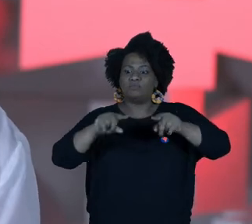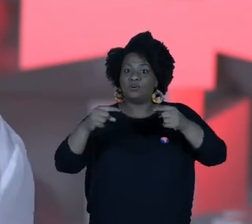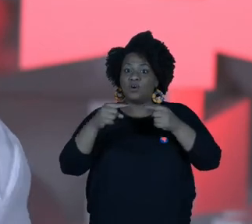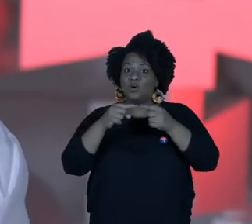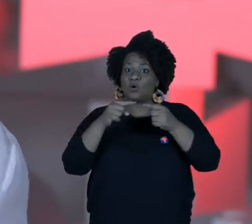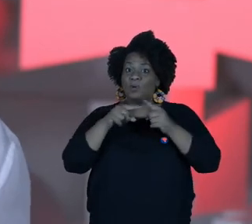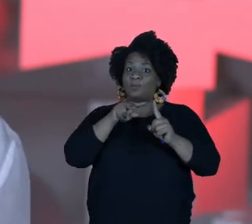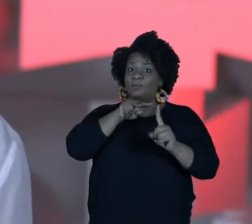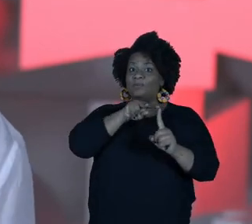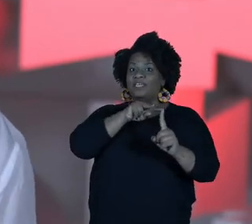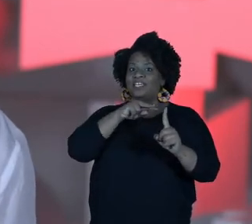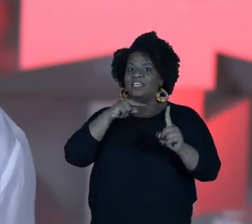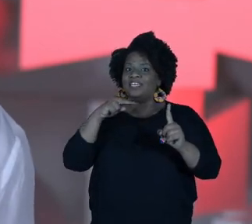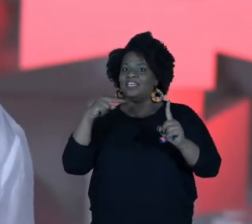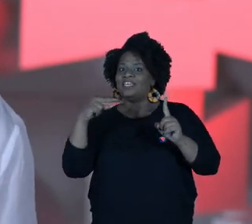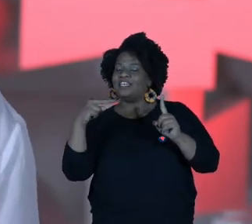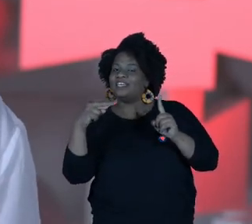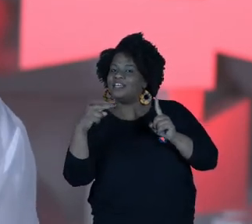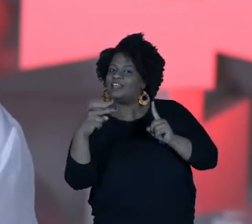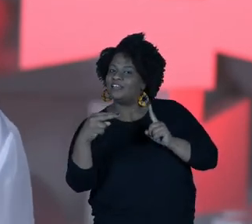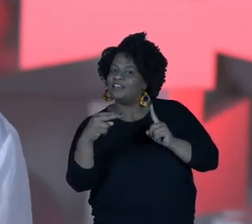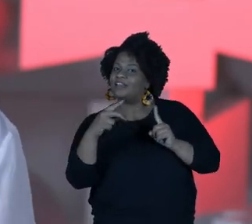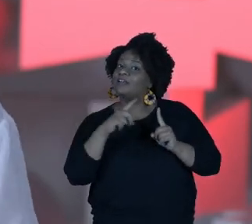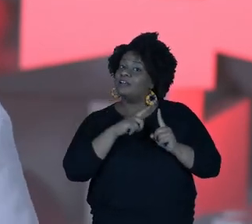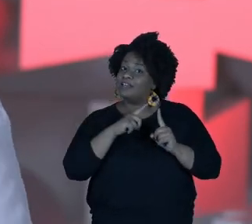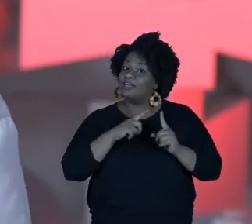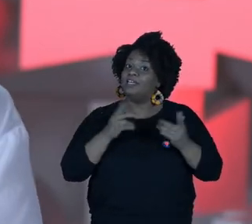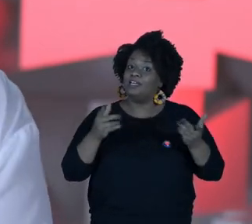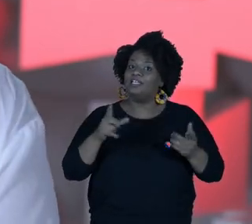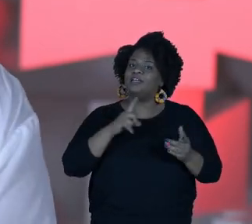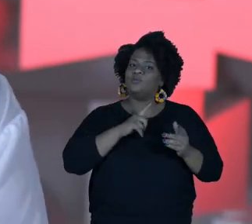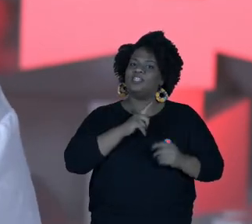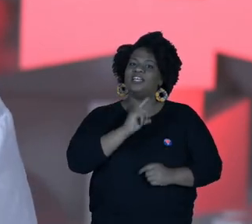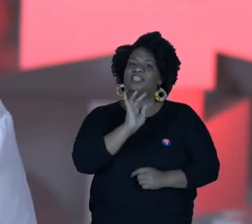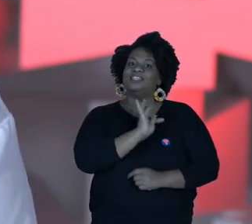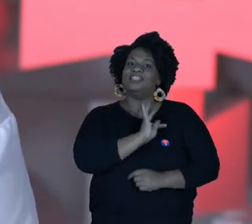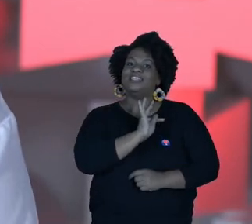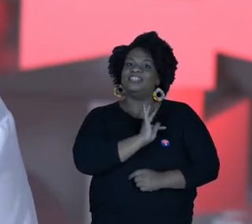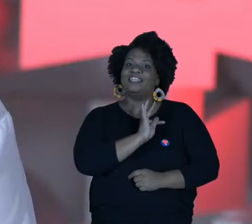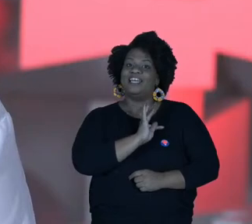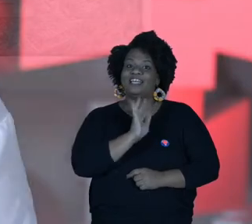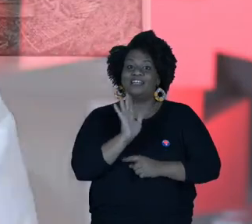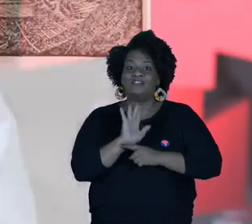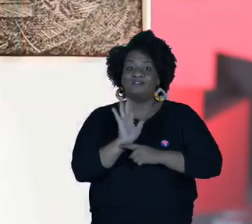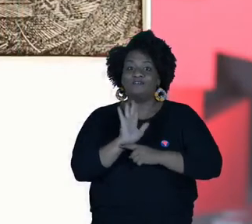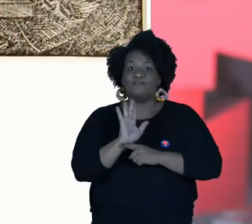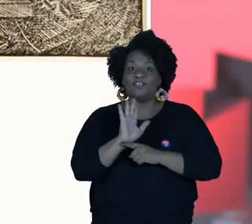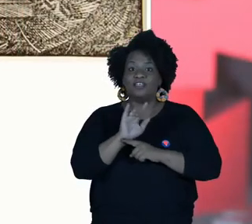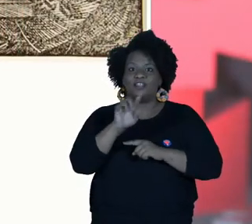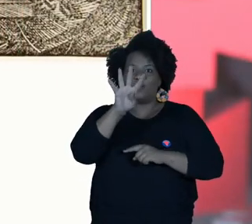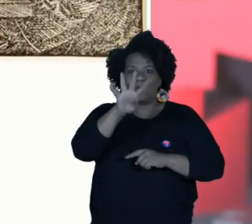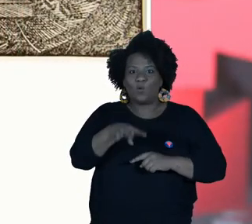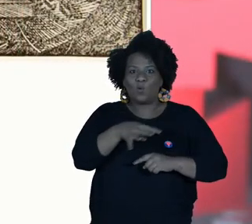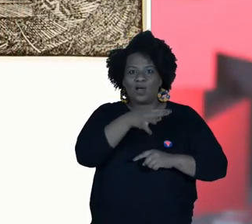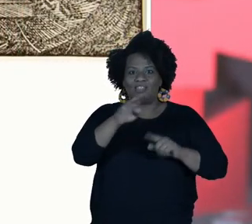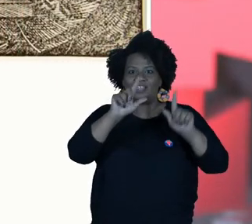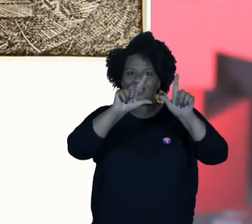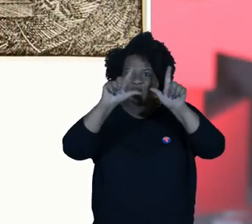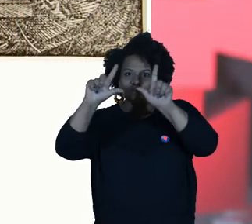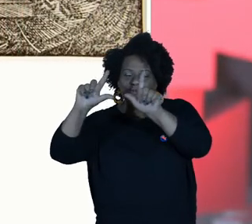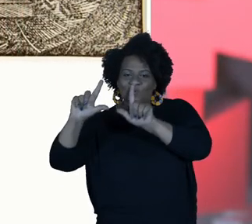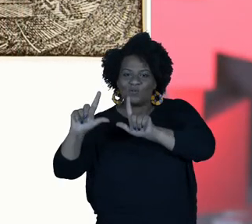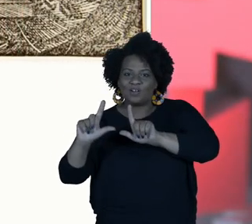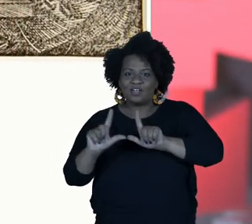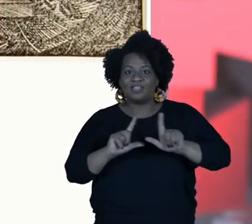perspectiva, uma deformação. Então, existe essa técnica desse vidro quadriculado, né, onde o